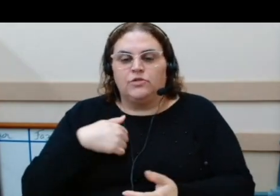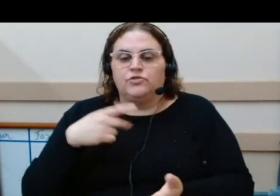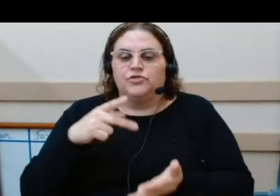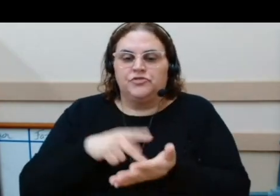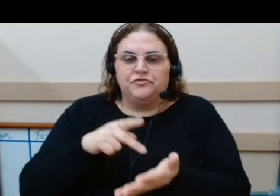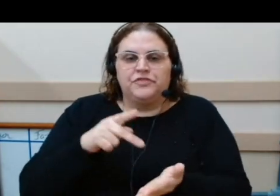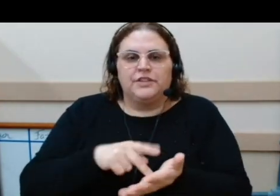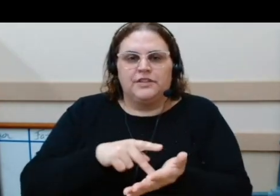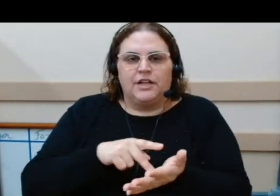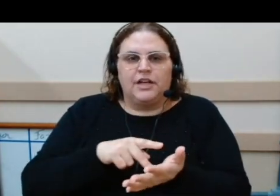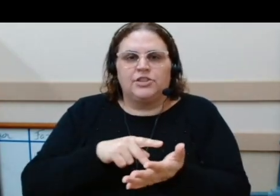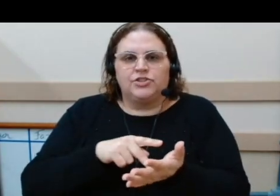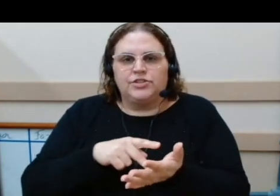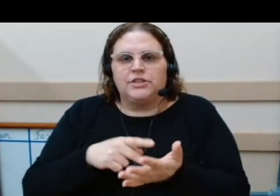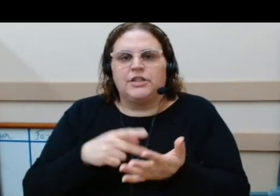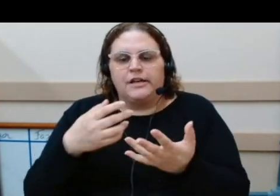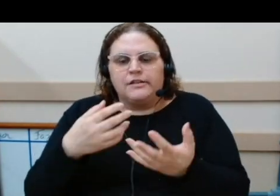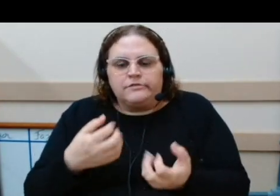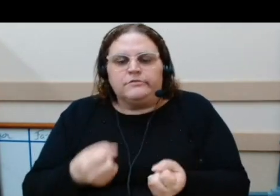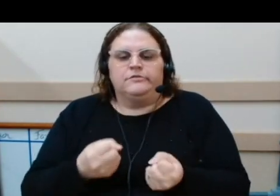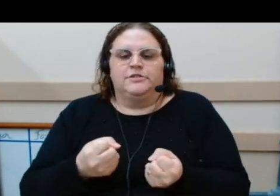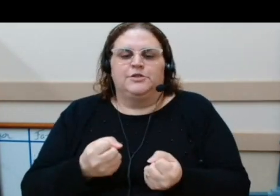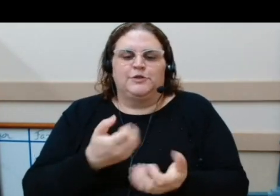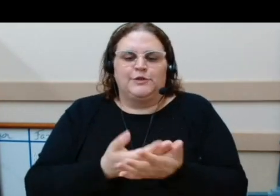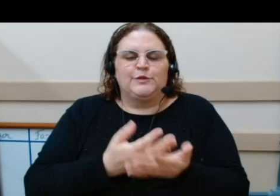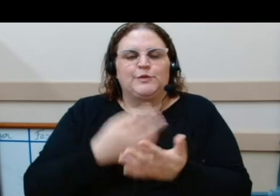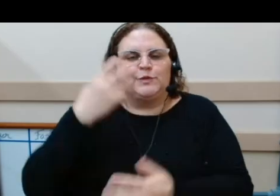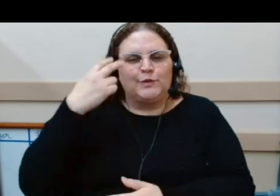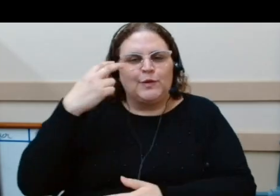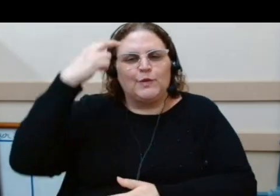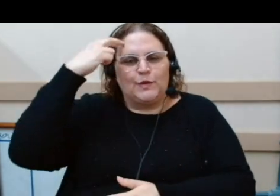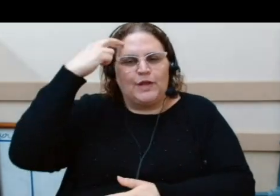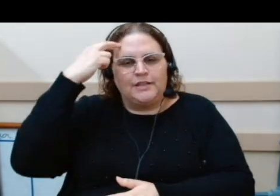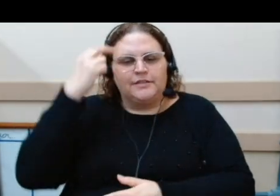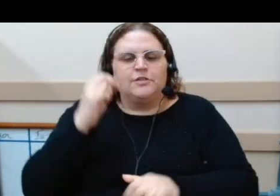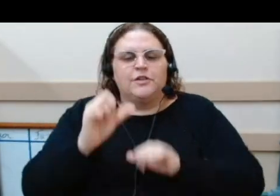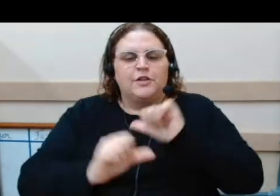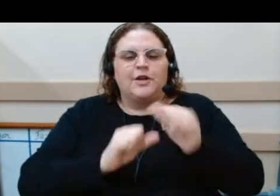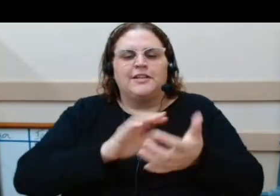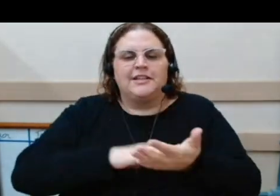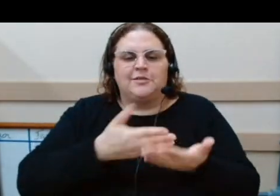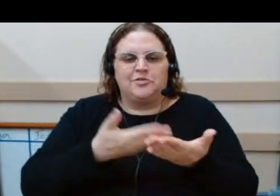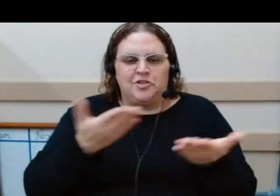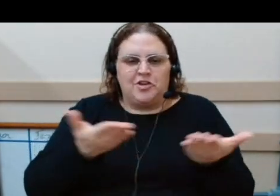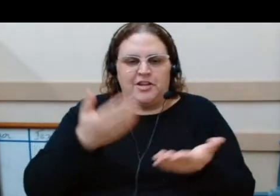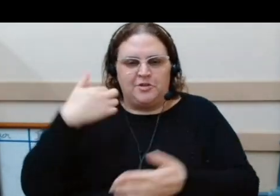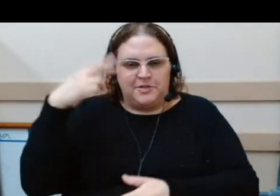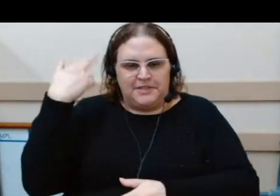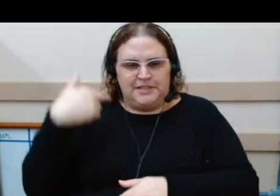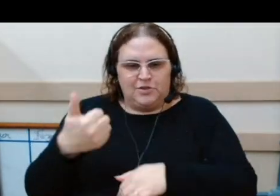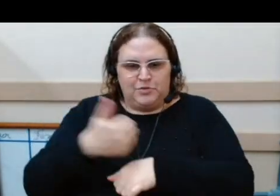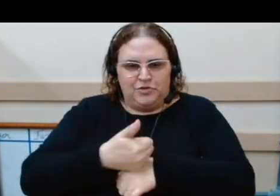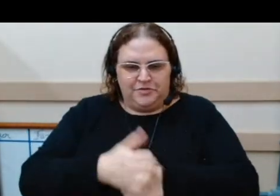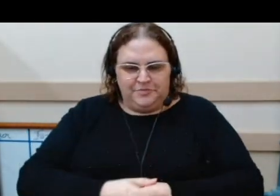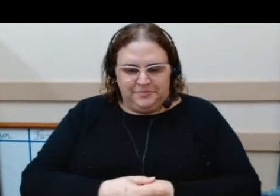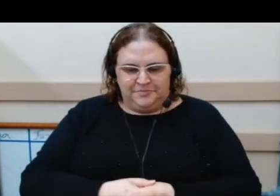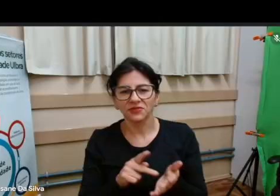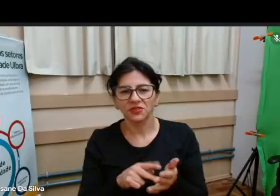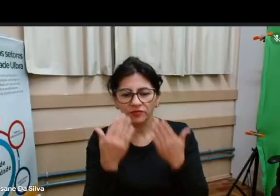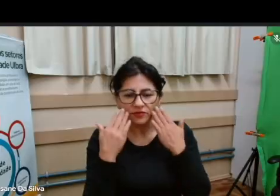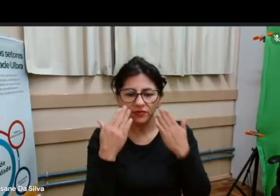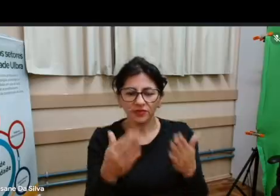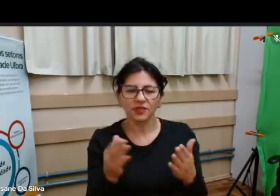abraço os estudos culturais que me propiciaram realmente enfrentar esse meu objeto de